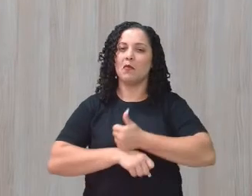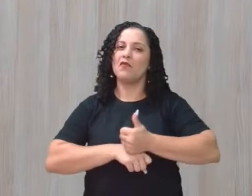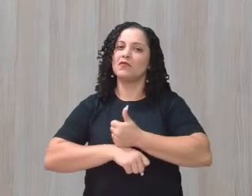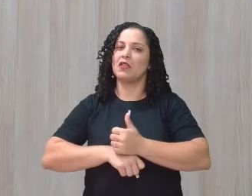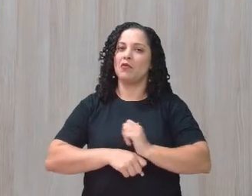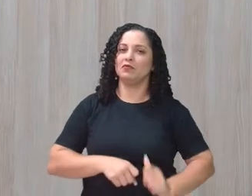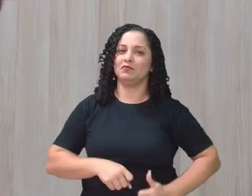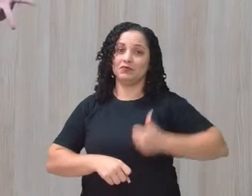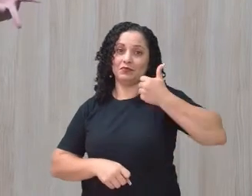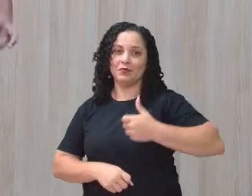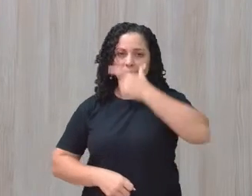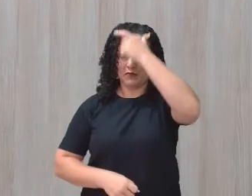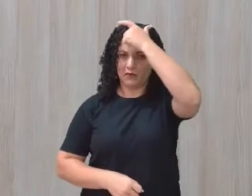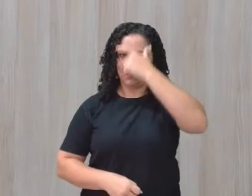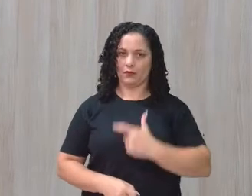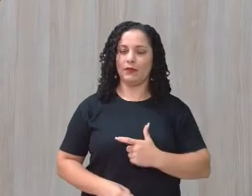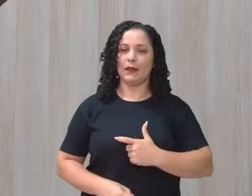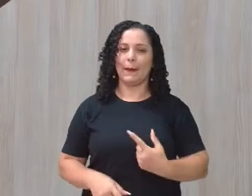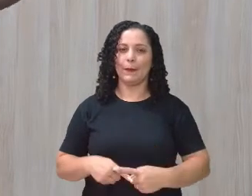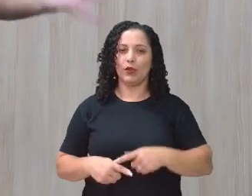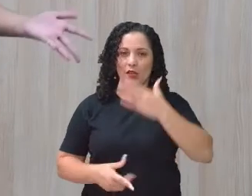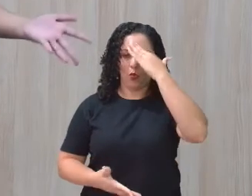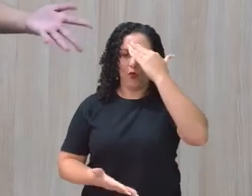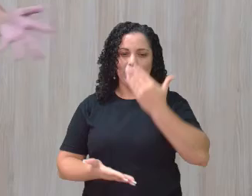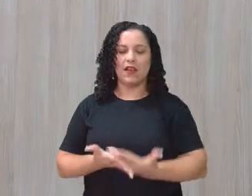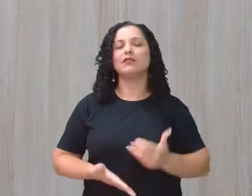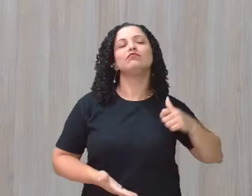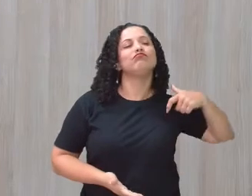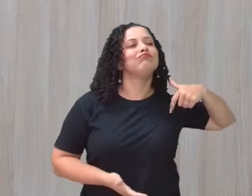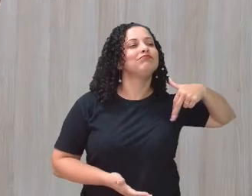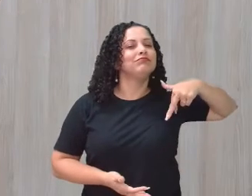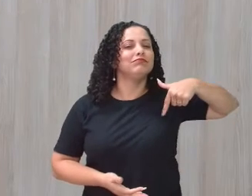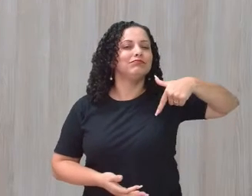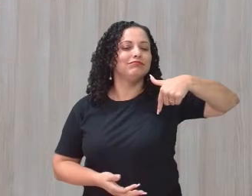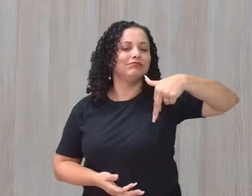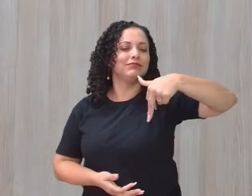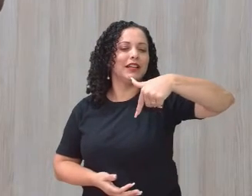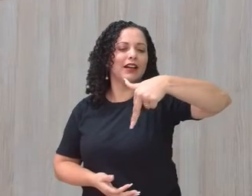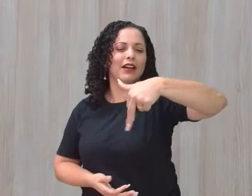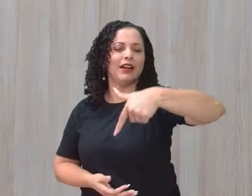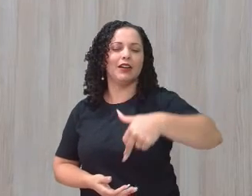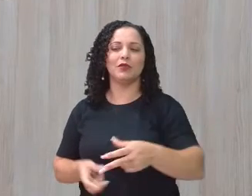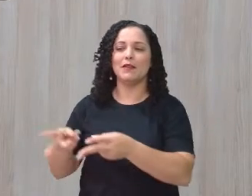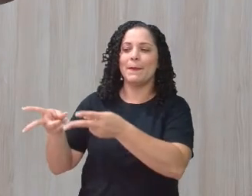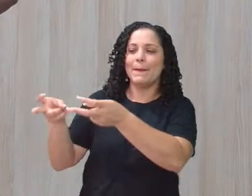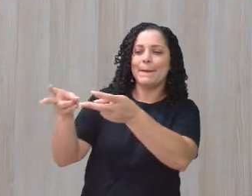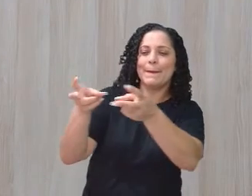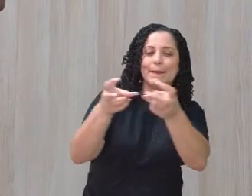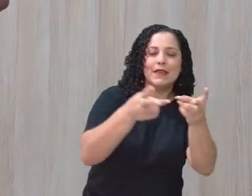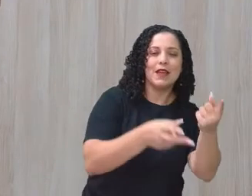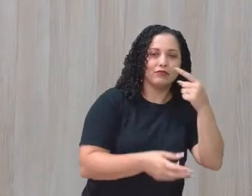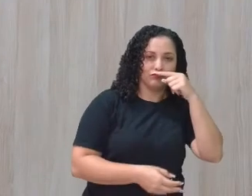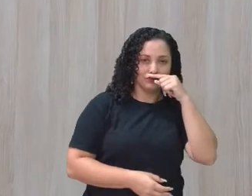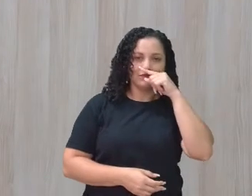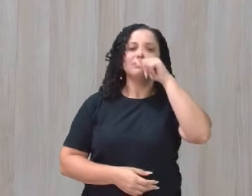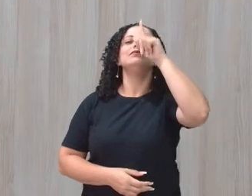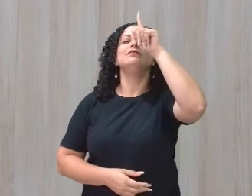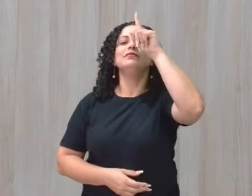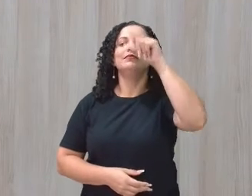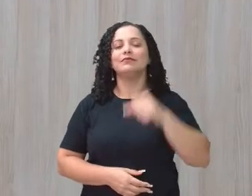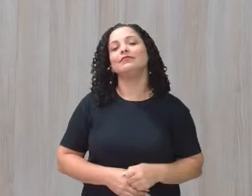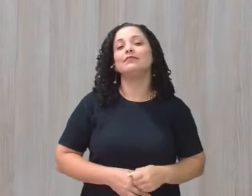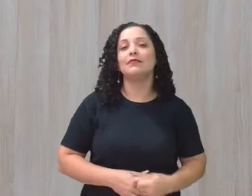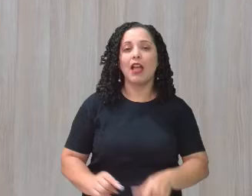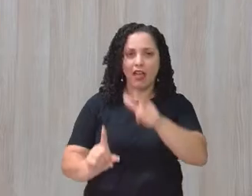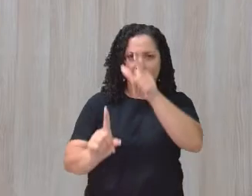pela postura dele, pela autoconfiança andando, de como ele enxerga todo mundo assim, ó, com o nariz em pé. Então, ele era